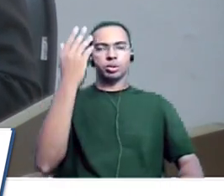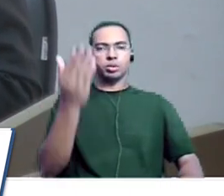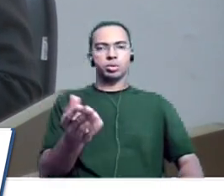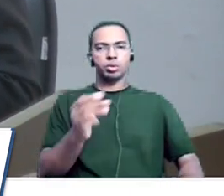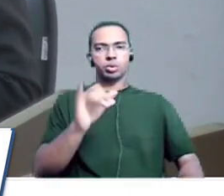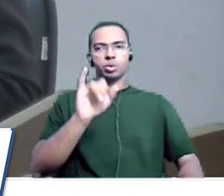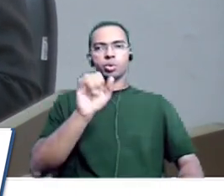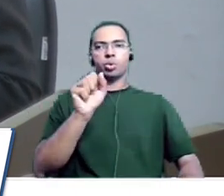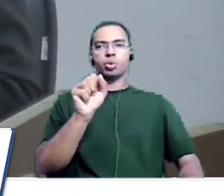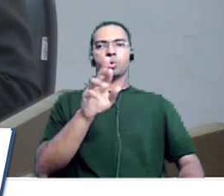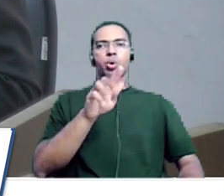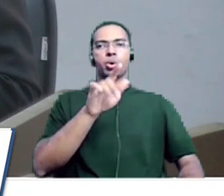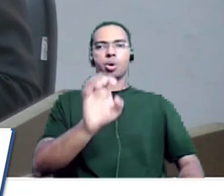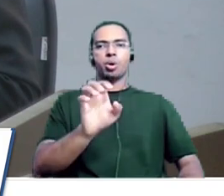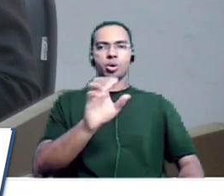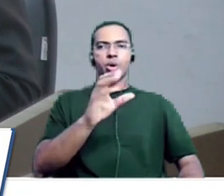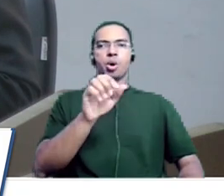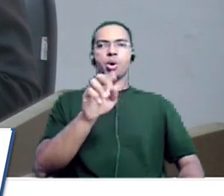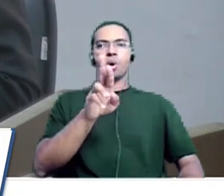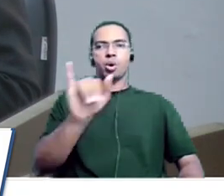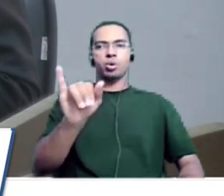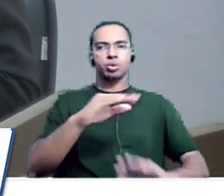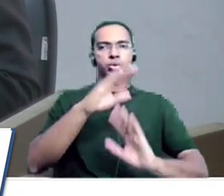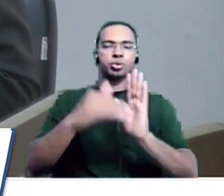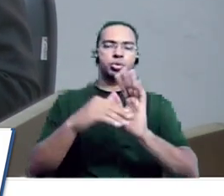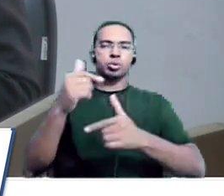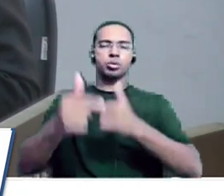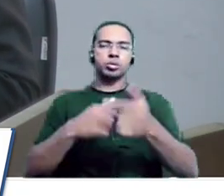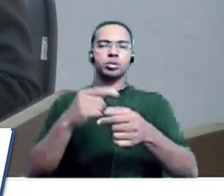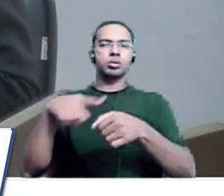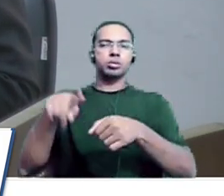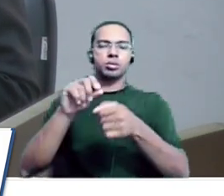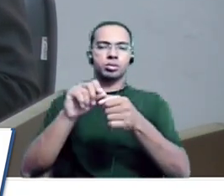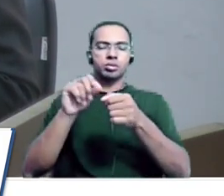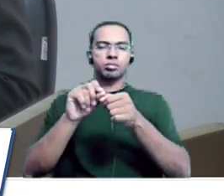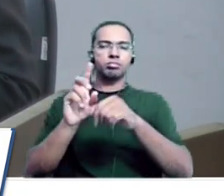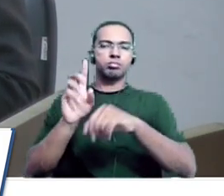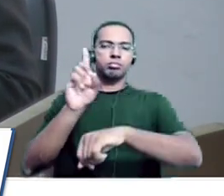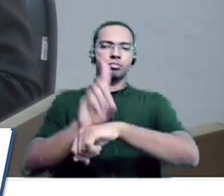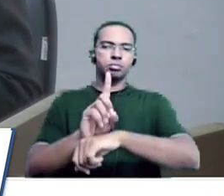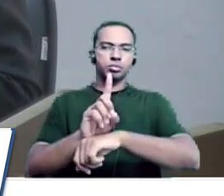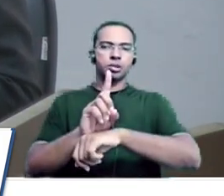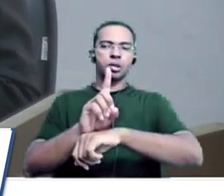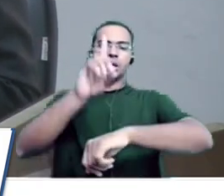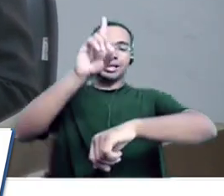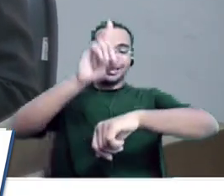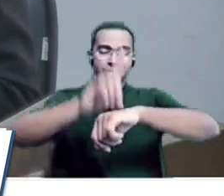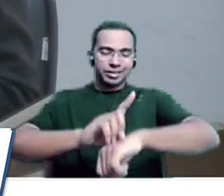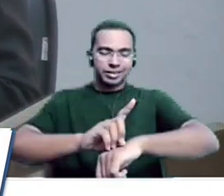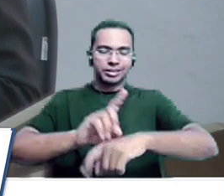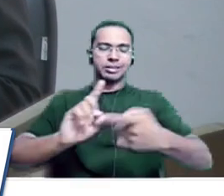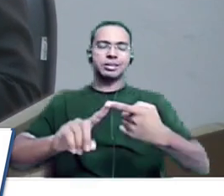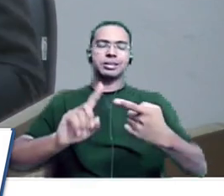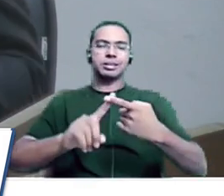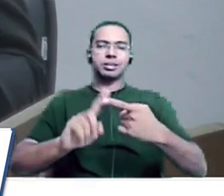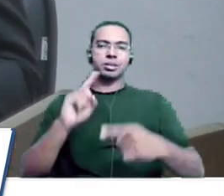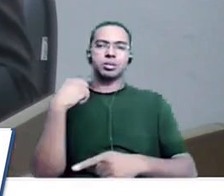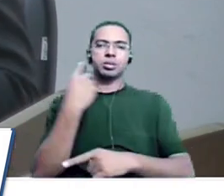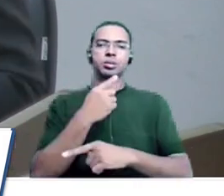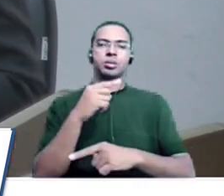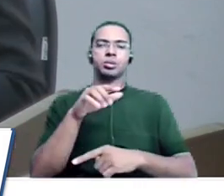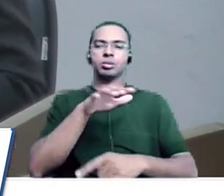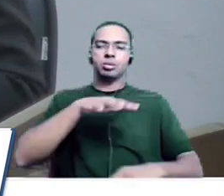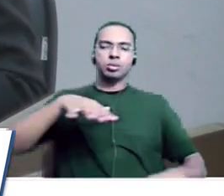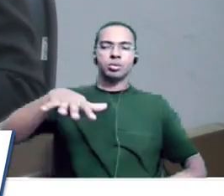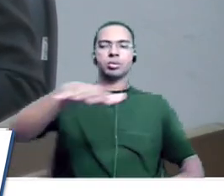Cury, por todo o trabalho que ele vem fazendo à frente dessa diretoria e à frente da nossa seccional e